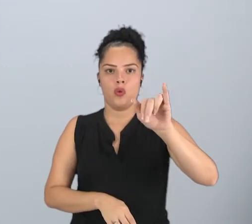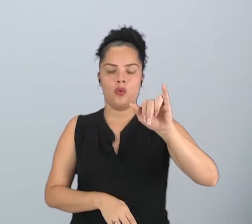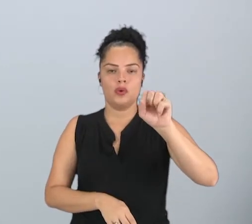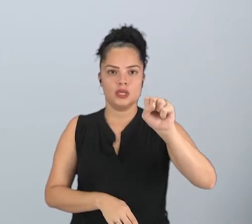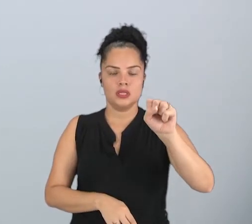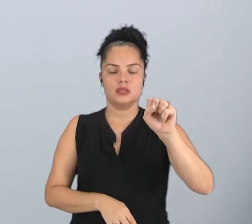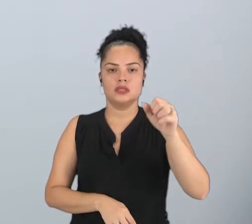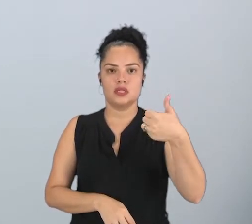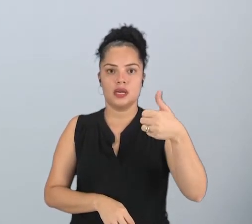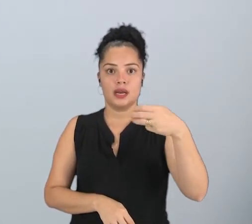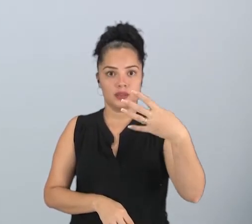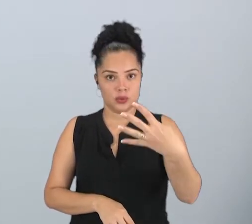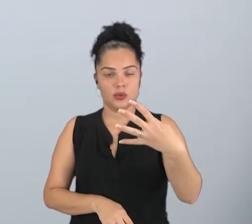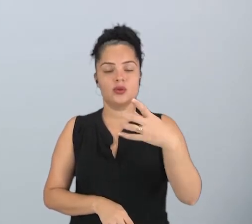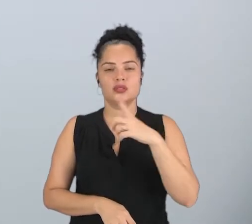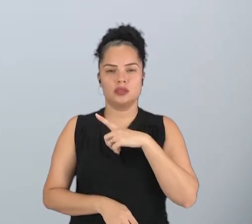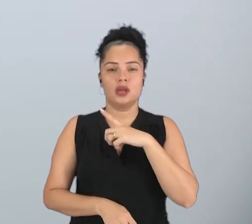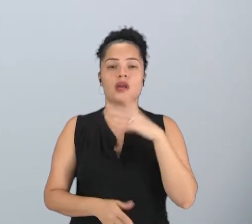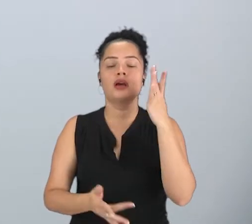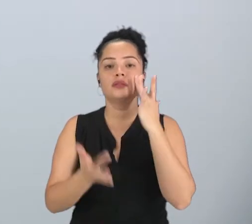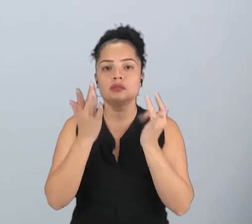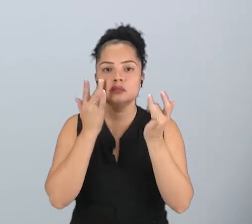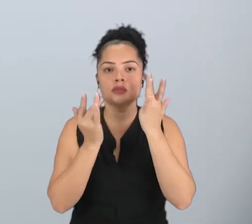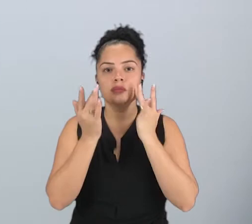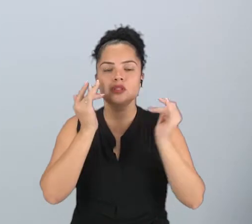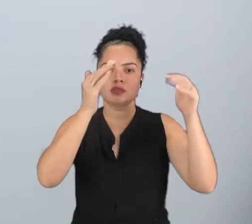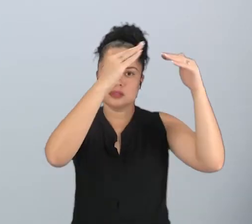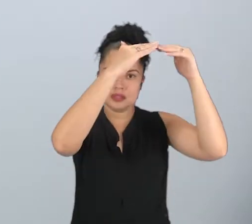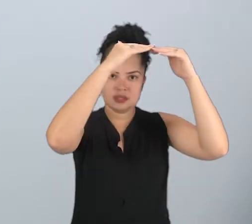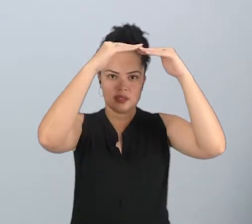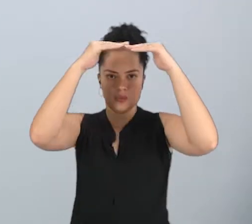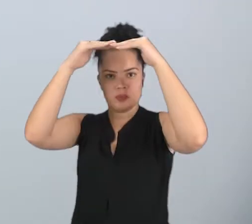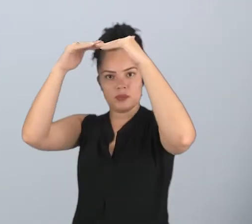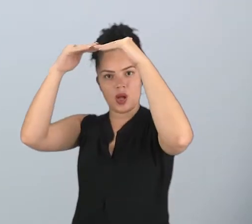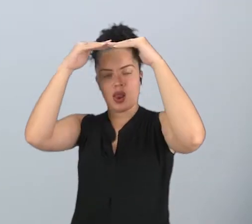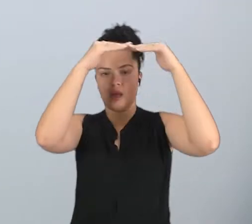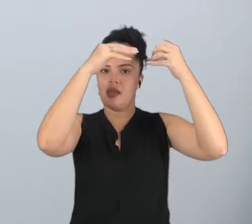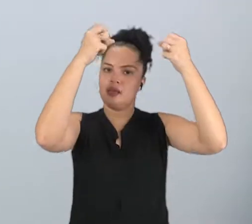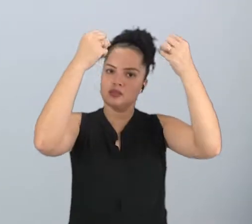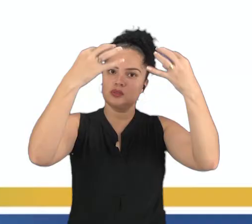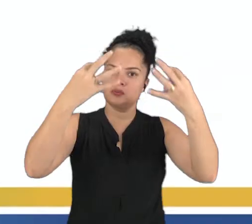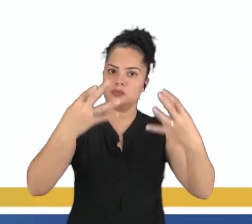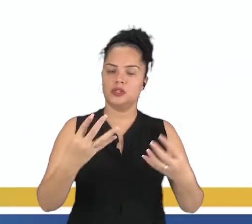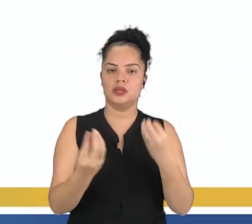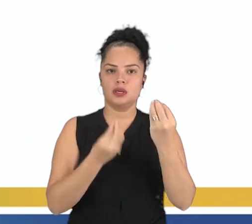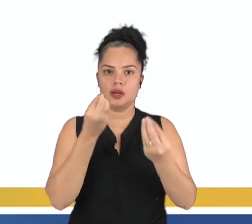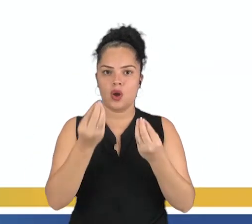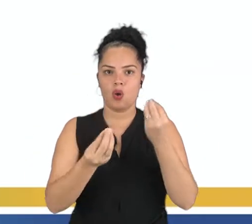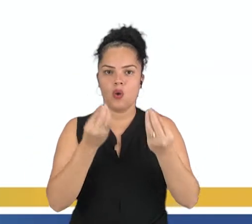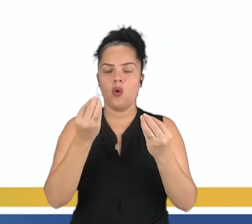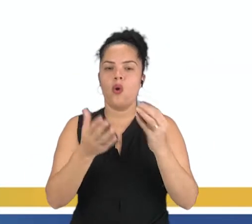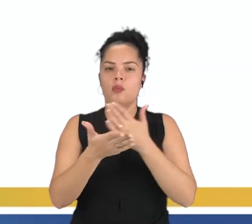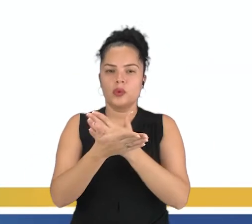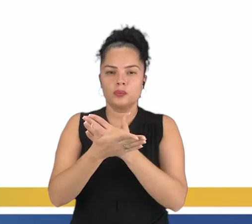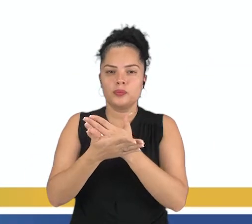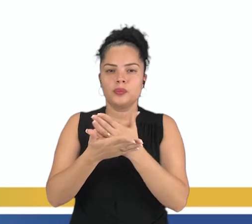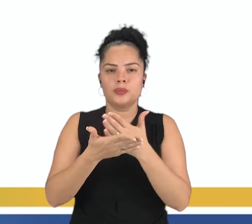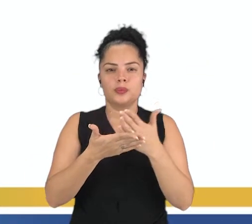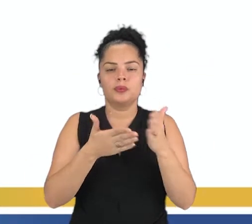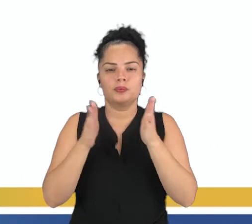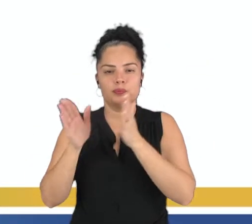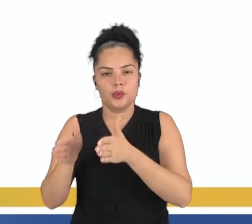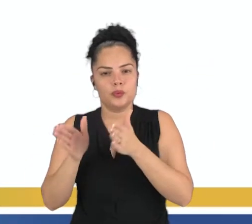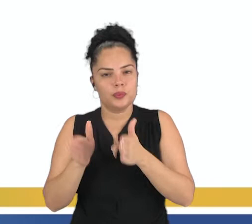dos primeiros balés dramatizados, e é aí que eles narram uma história, gente, com começo, né,